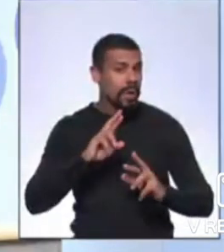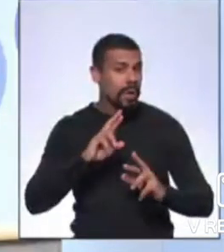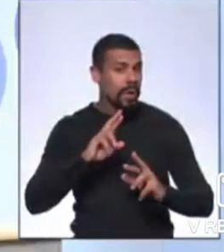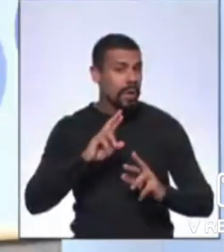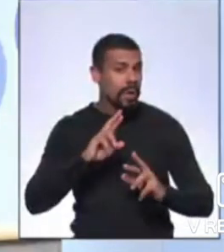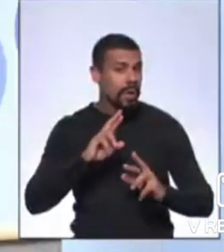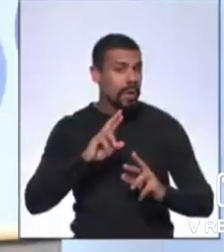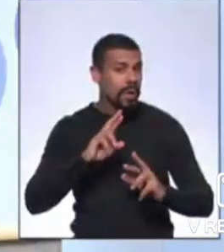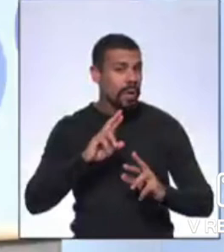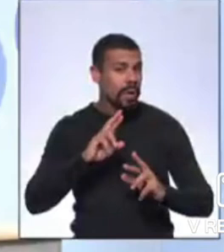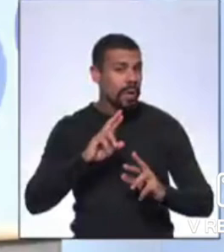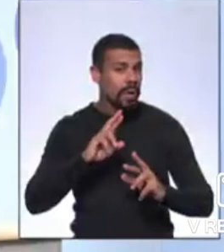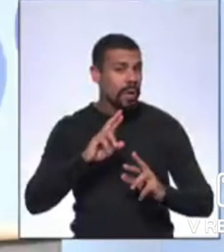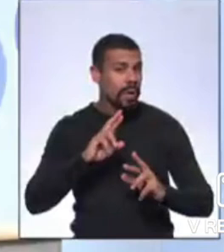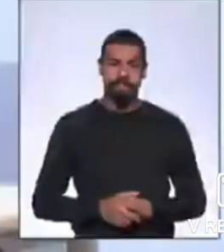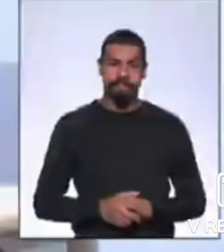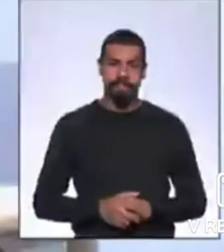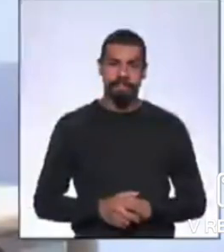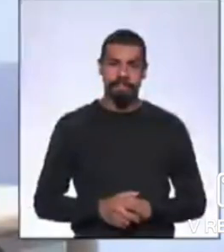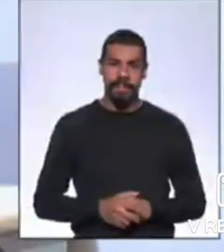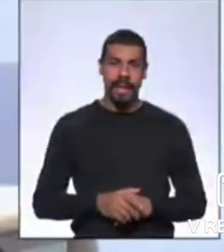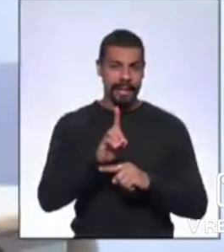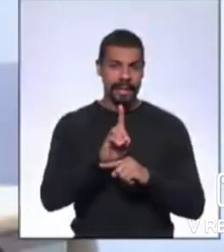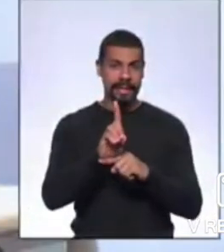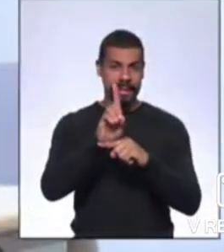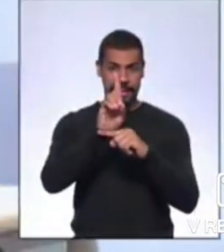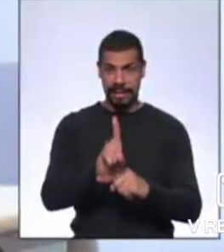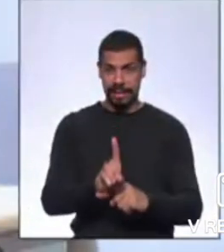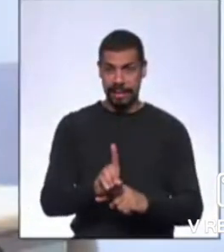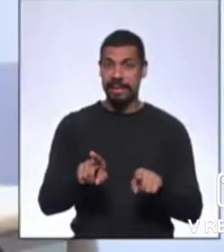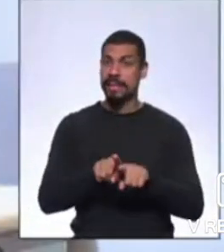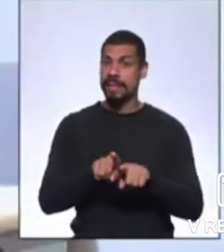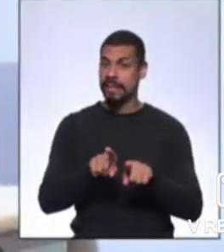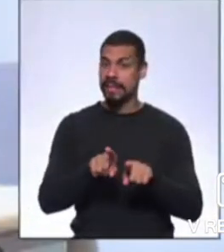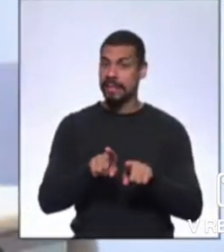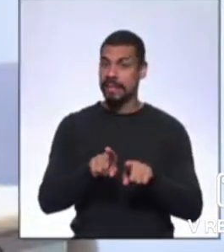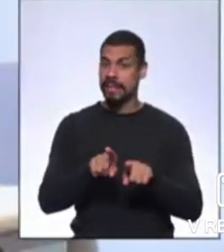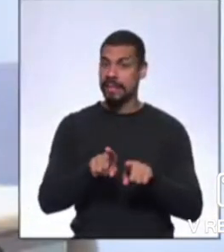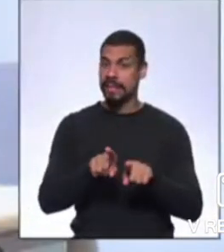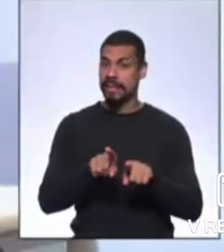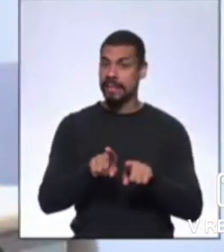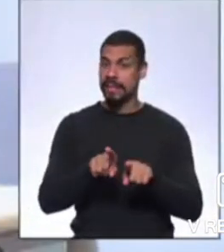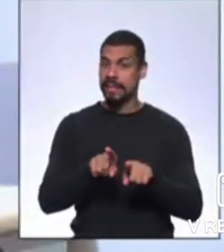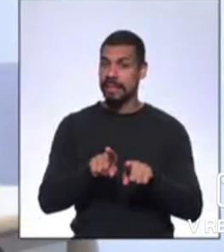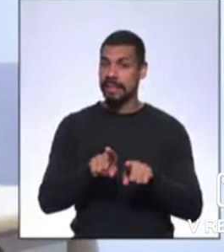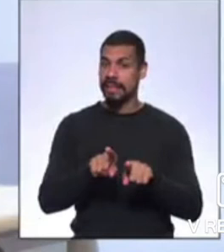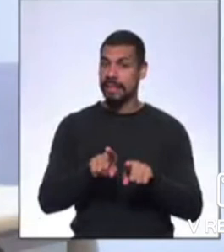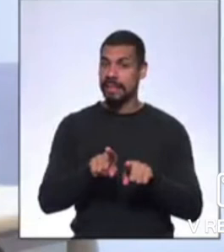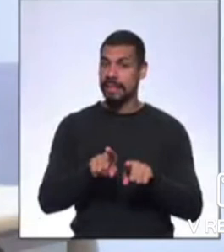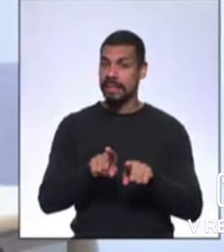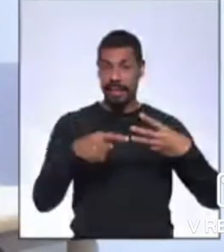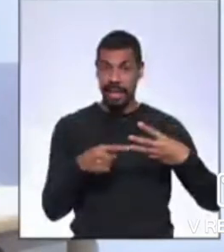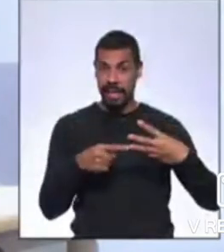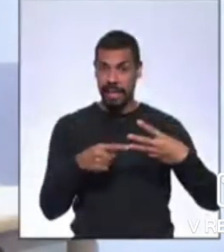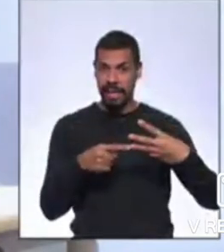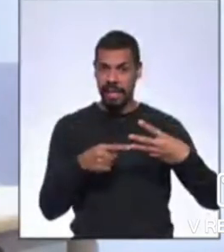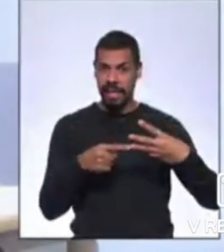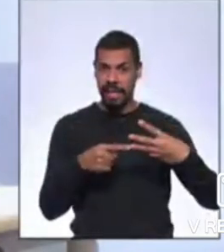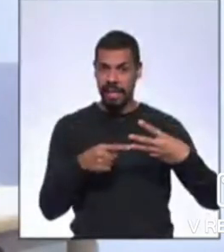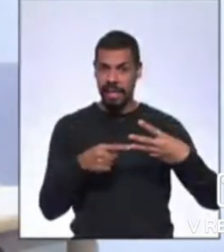legal, isso mesmo, pessoal. A densidade está envolvida aí nesse experimento, né? Porque eu coloquei 3 tipos de